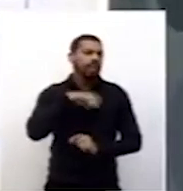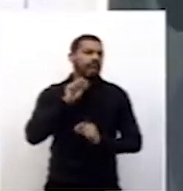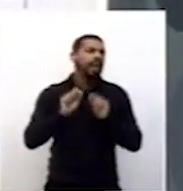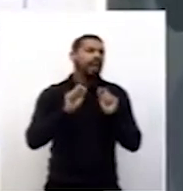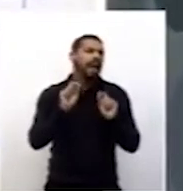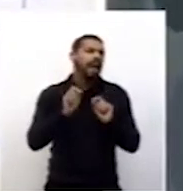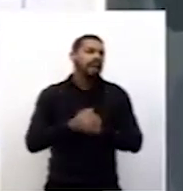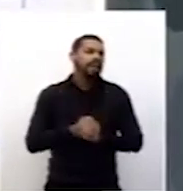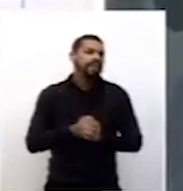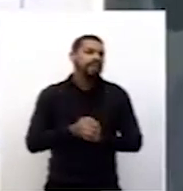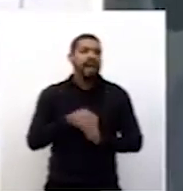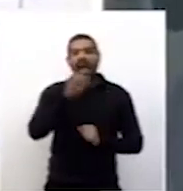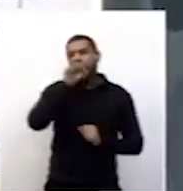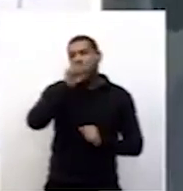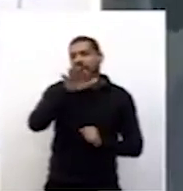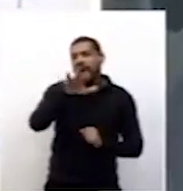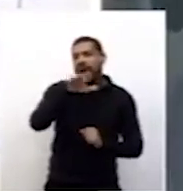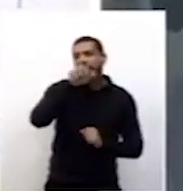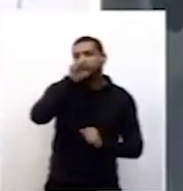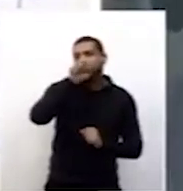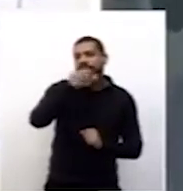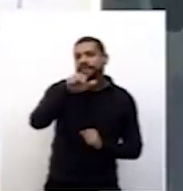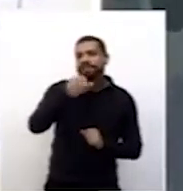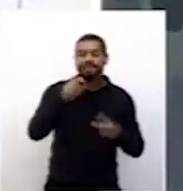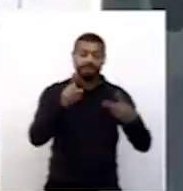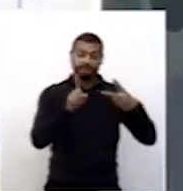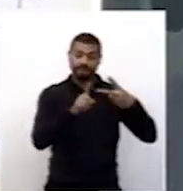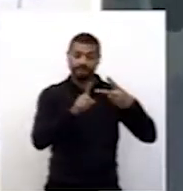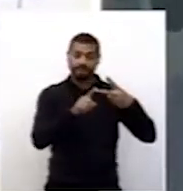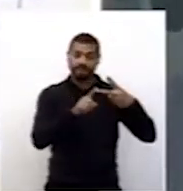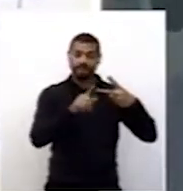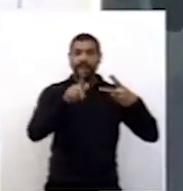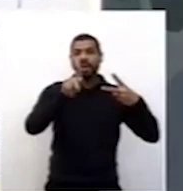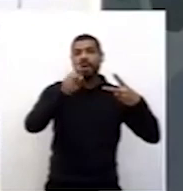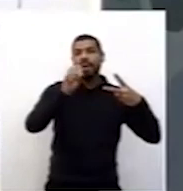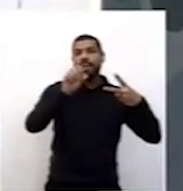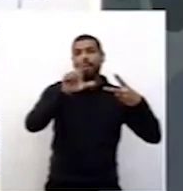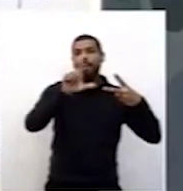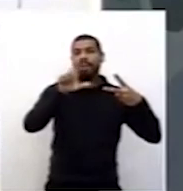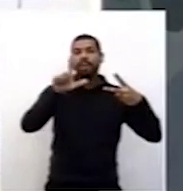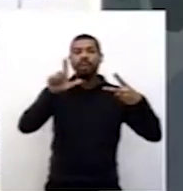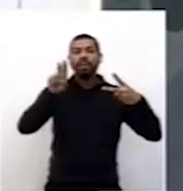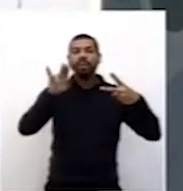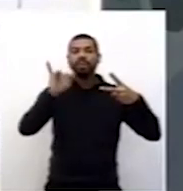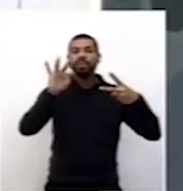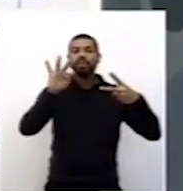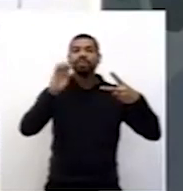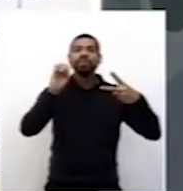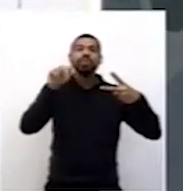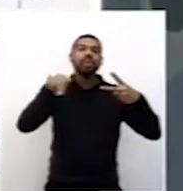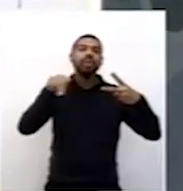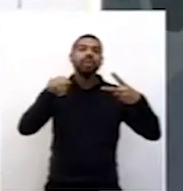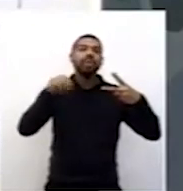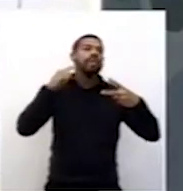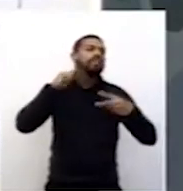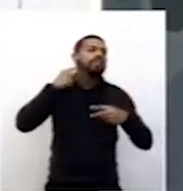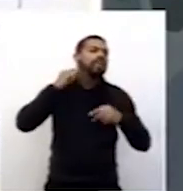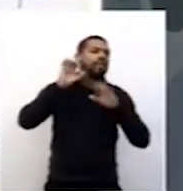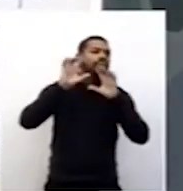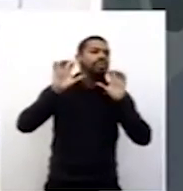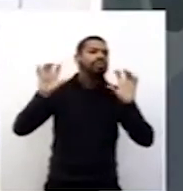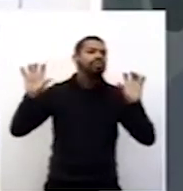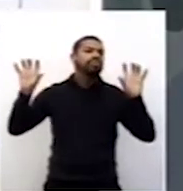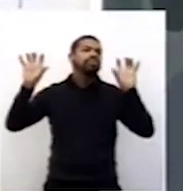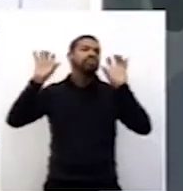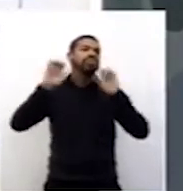palavra, ar. Pollution eu já falei para vocês. Effect, ó a raiz da palavra.